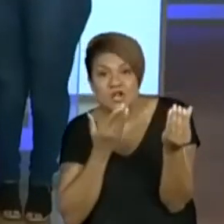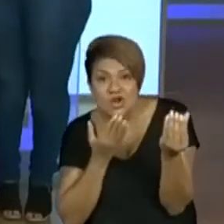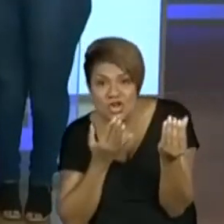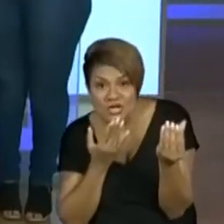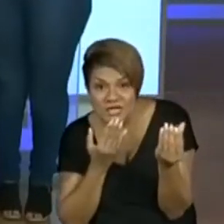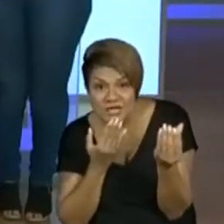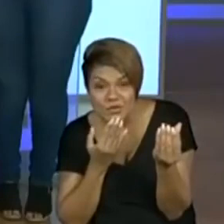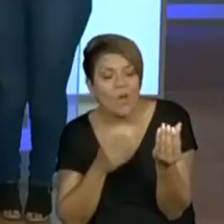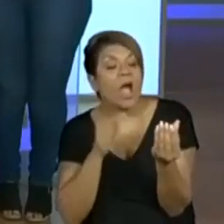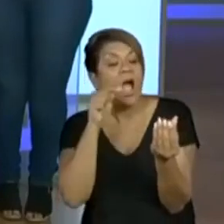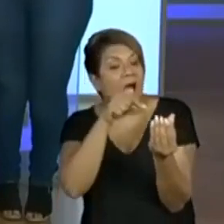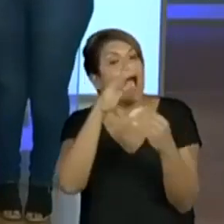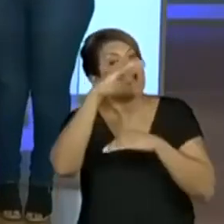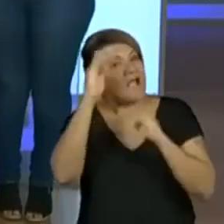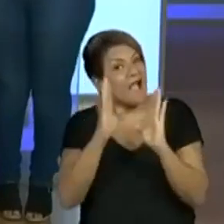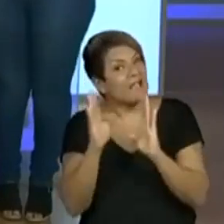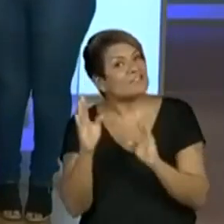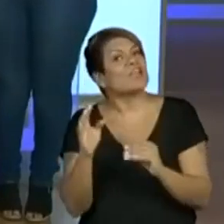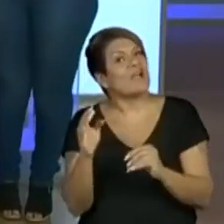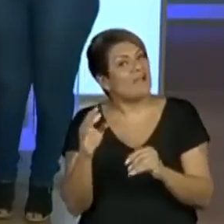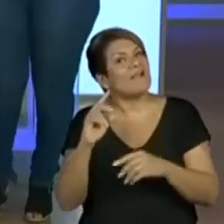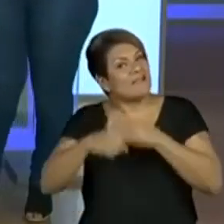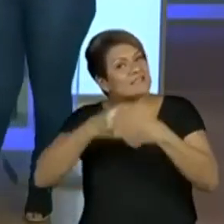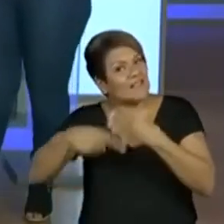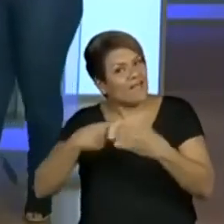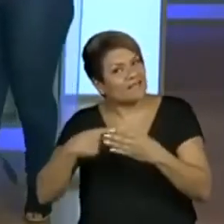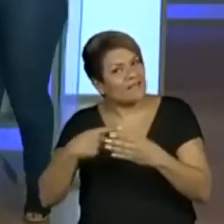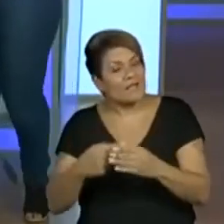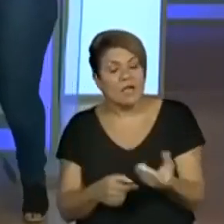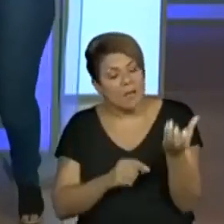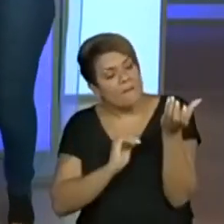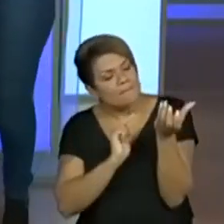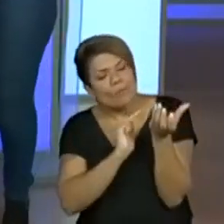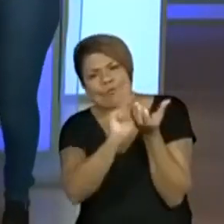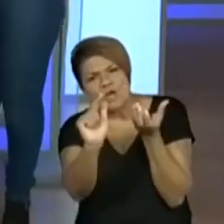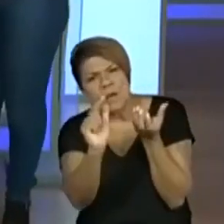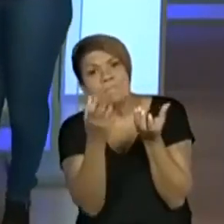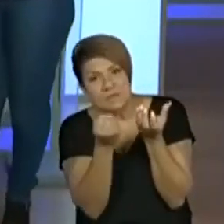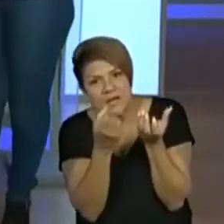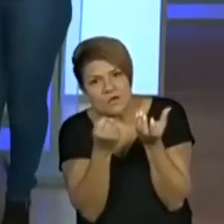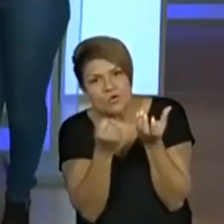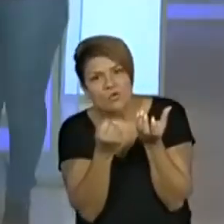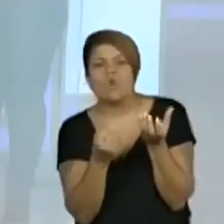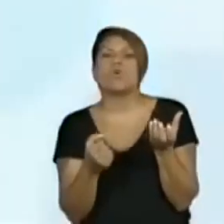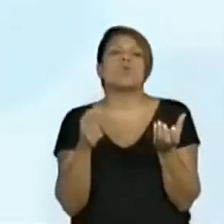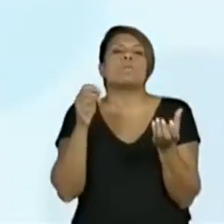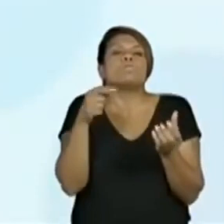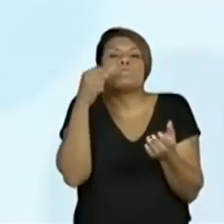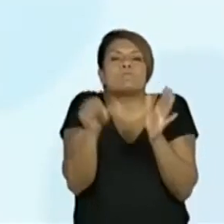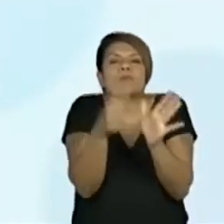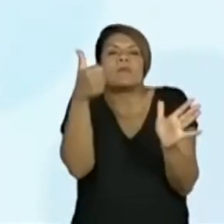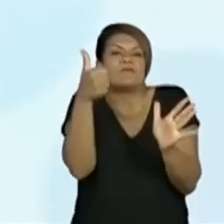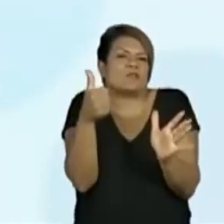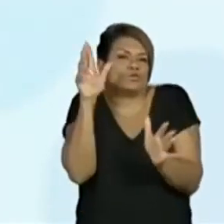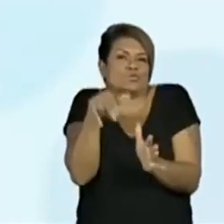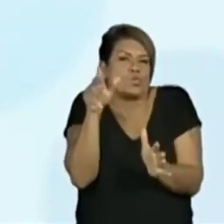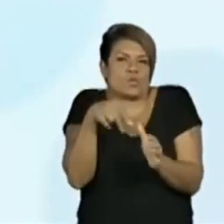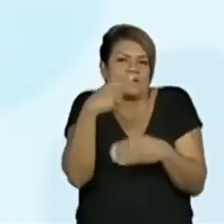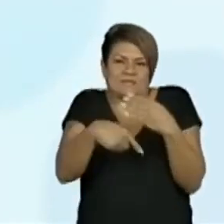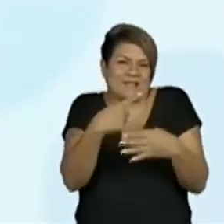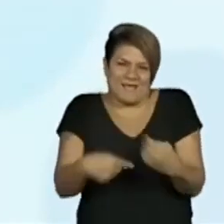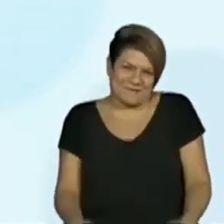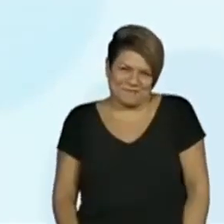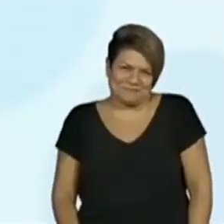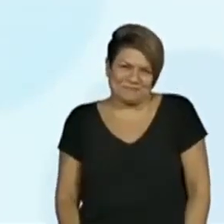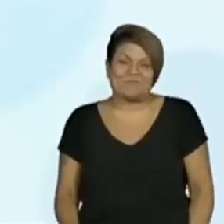mamãe Ali quem cuida de você a escolher gente olha eu espero que a gente tenha contribuído na aprendizagem de vocês muito obrigado